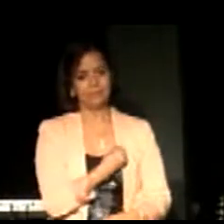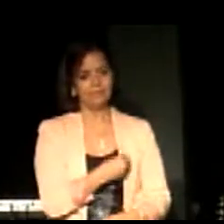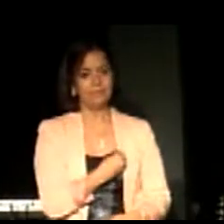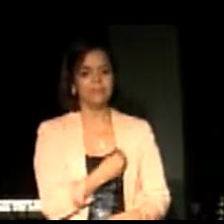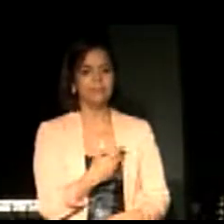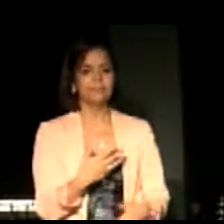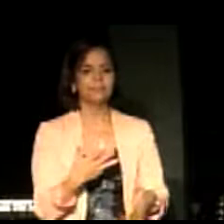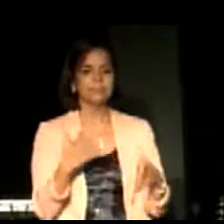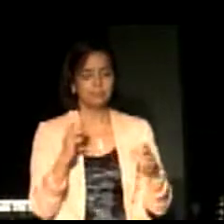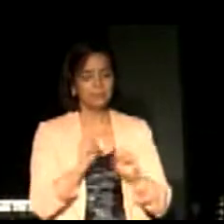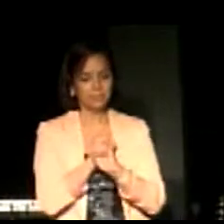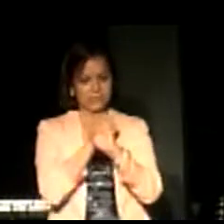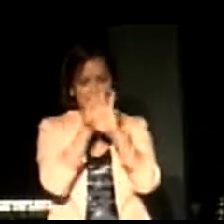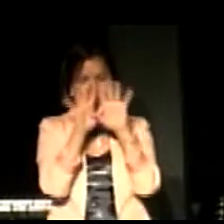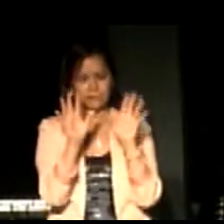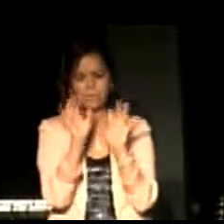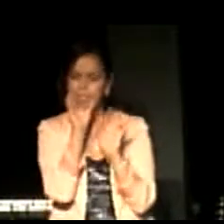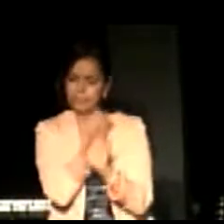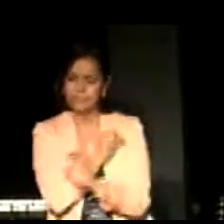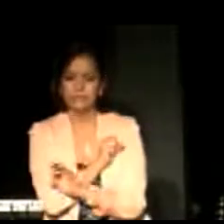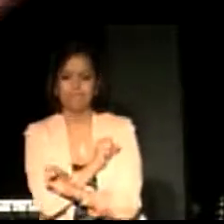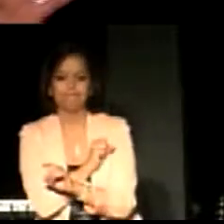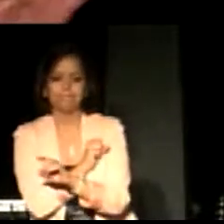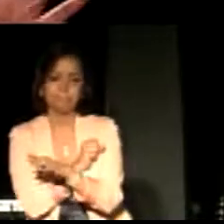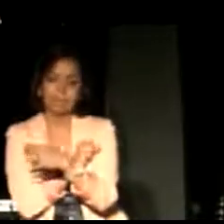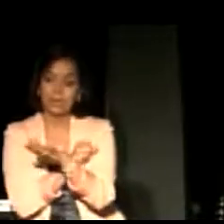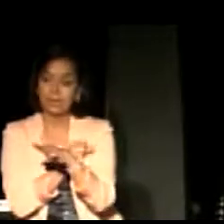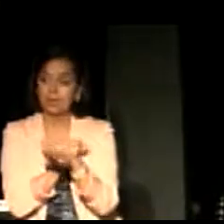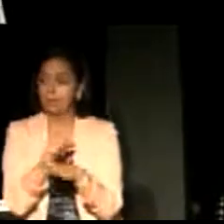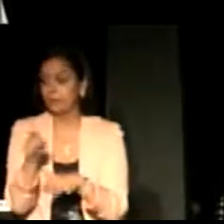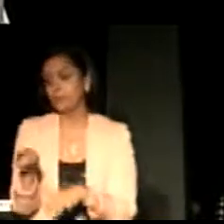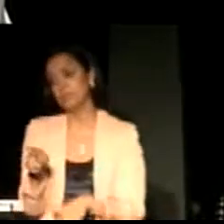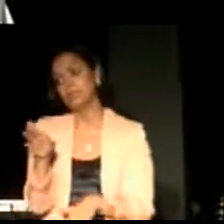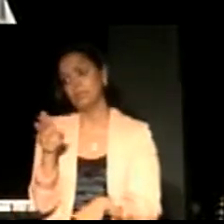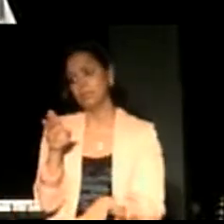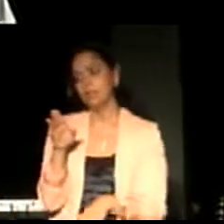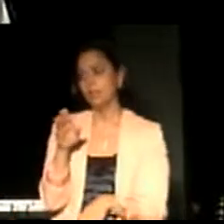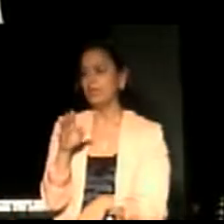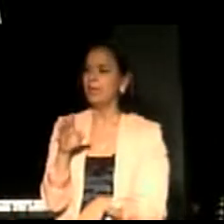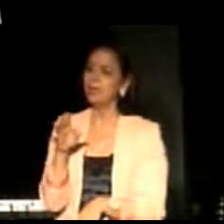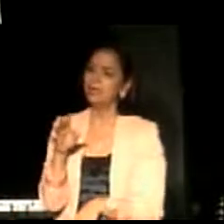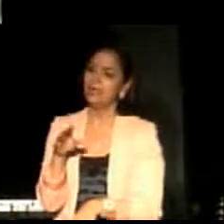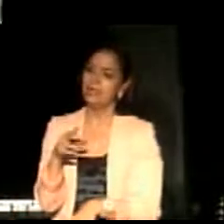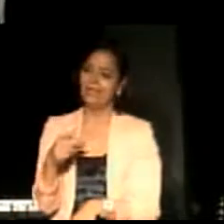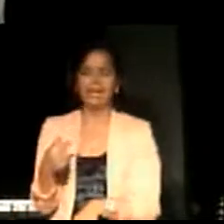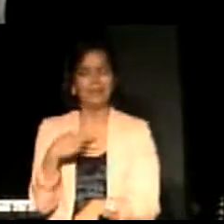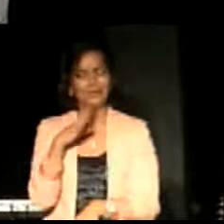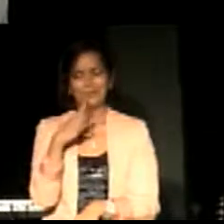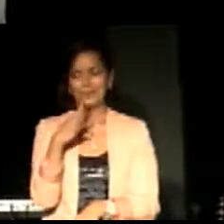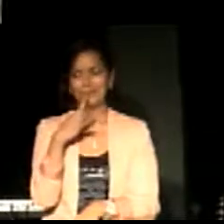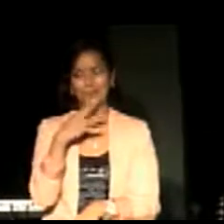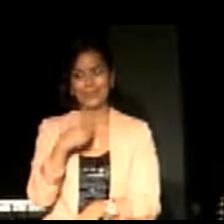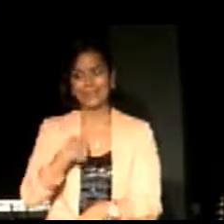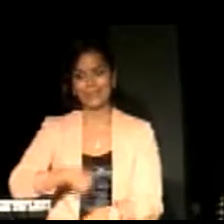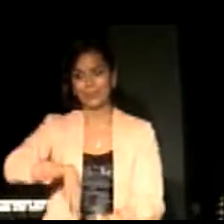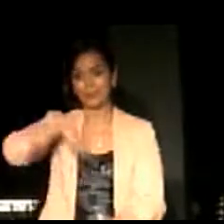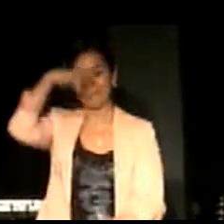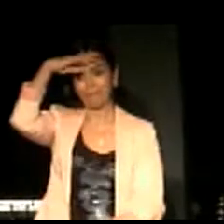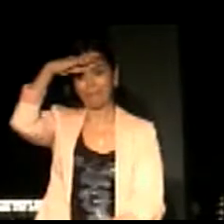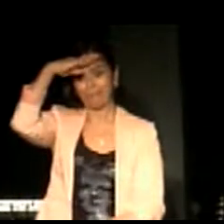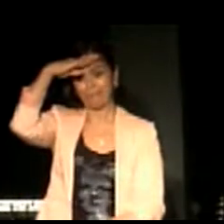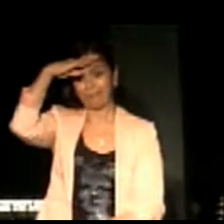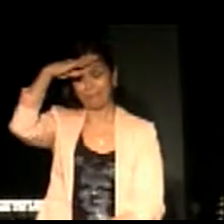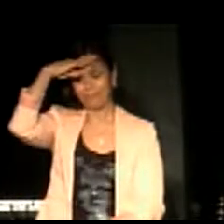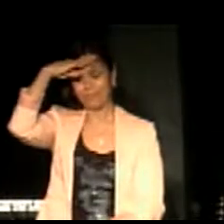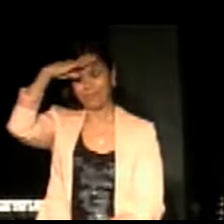um pequeno esclarecimento. Você talvez aí esteja dizendo: ah, você não conhece o meu temperamento.